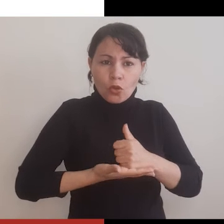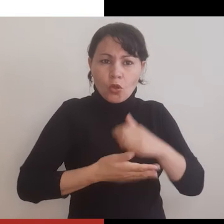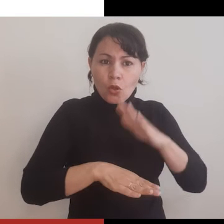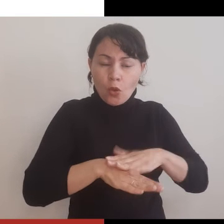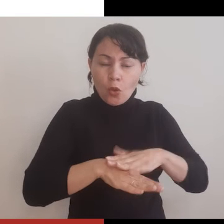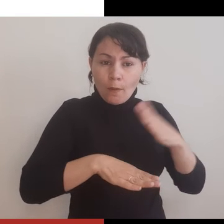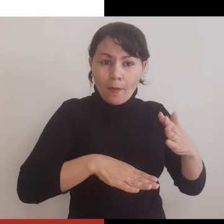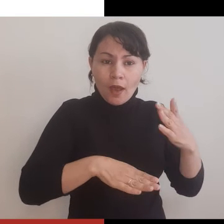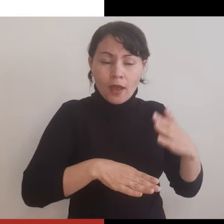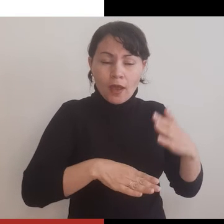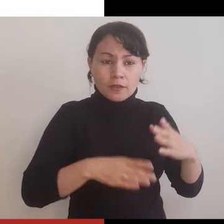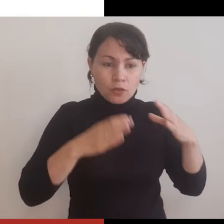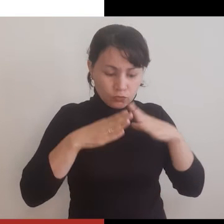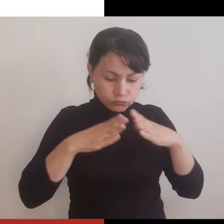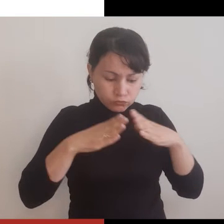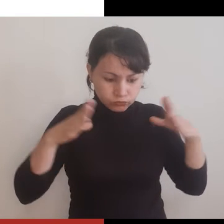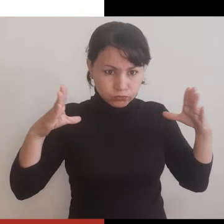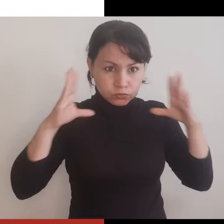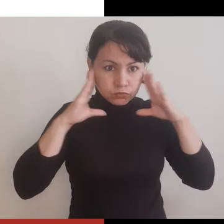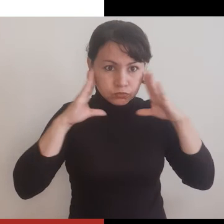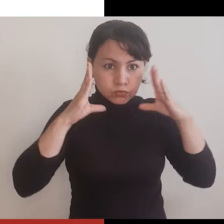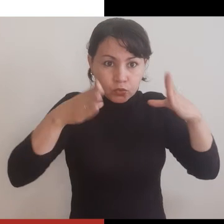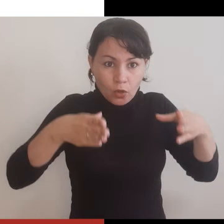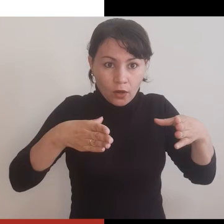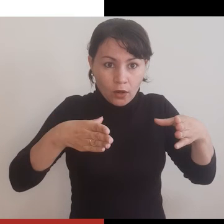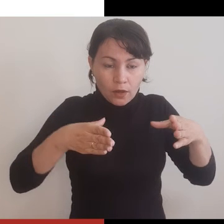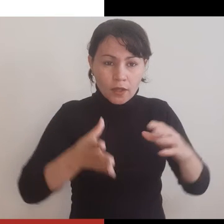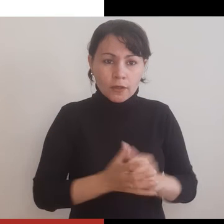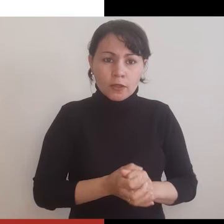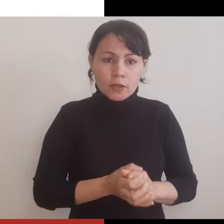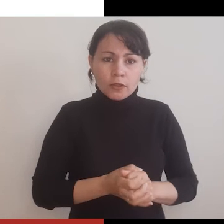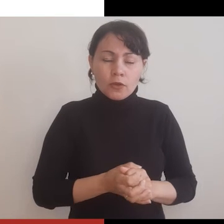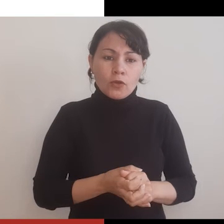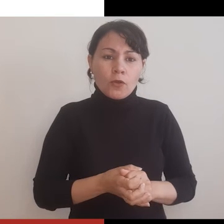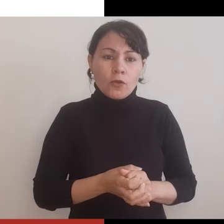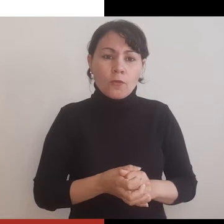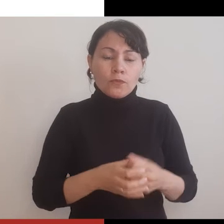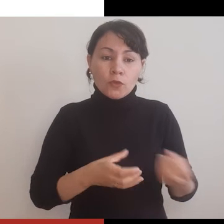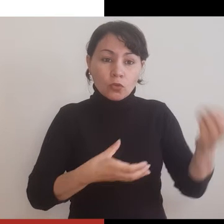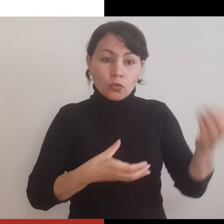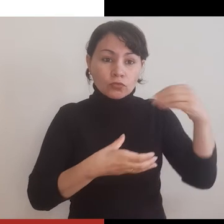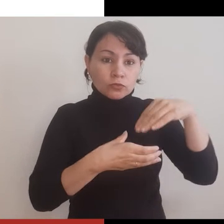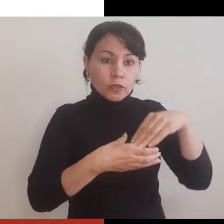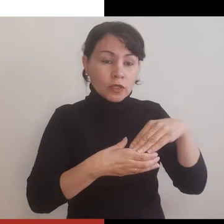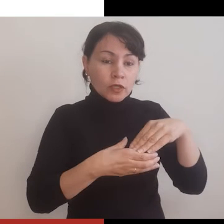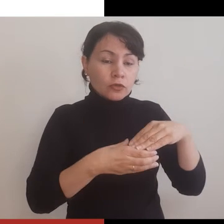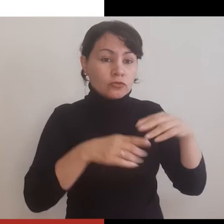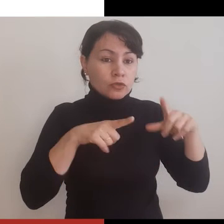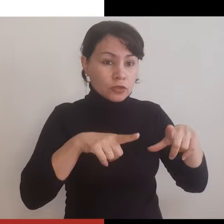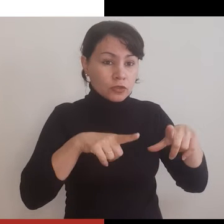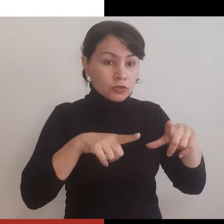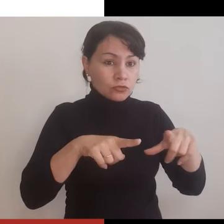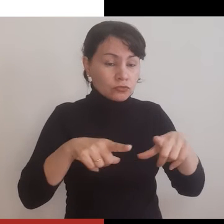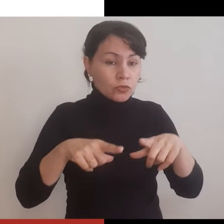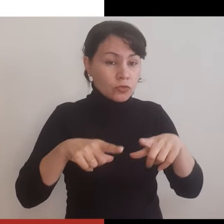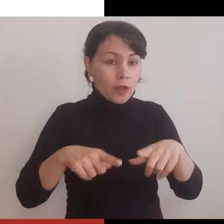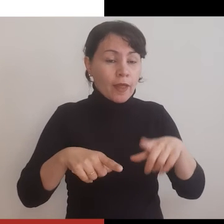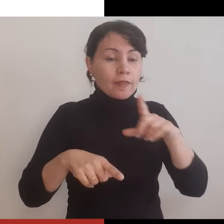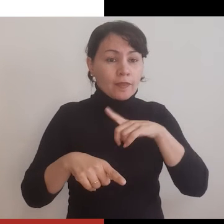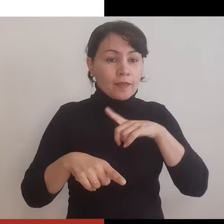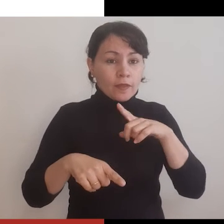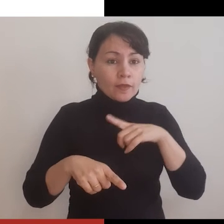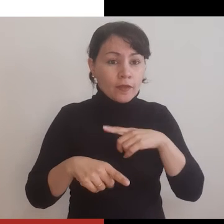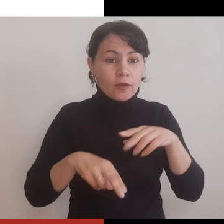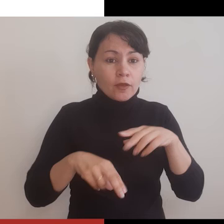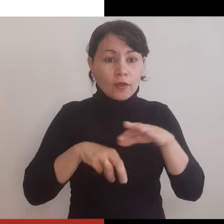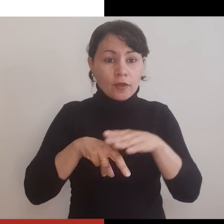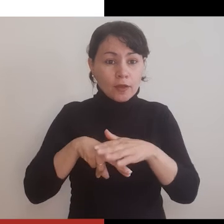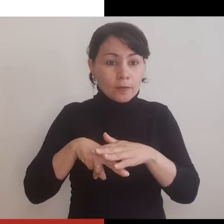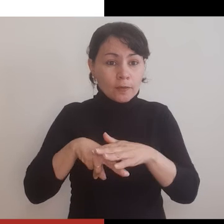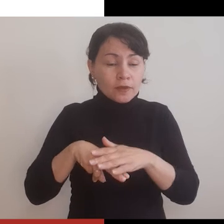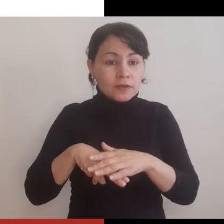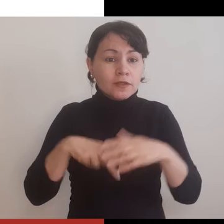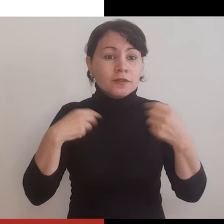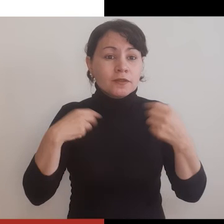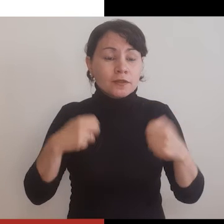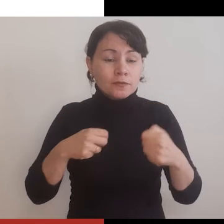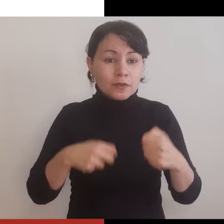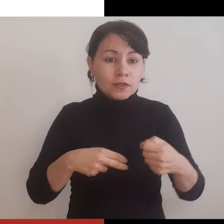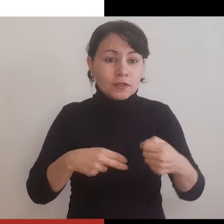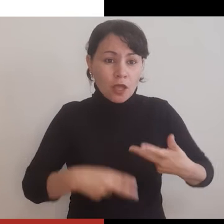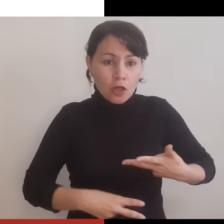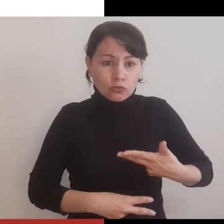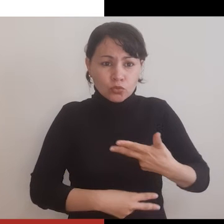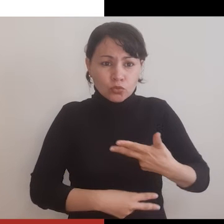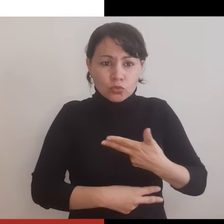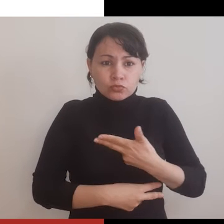mais complexo, ou então, dentro dessa mesma unidade, eu tenho aquele paciente que precisou de